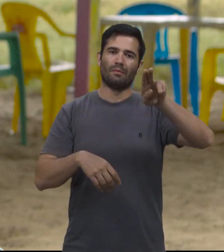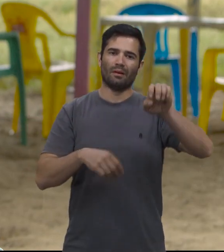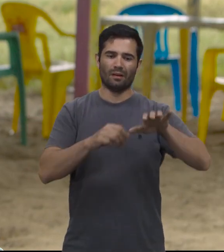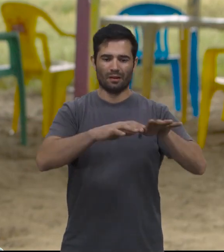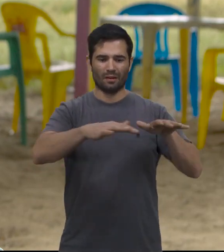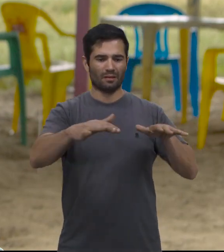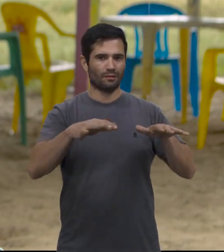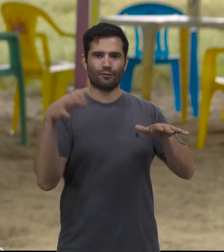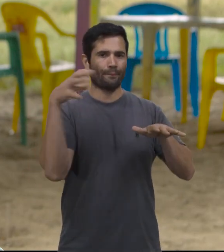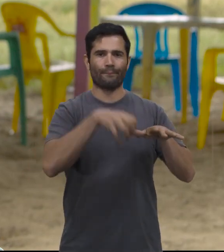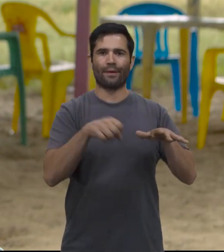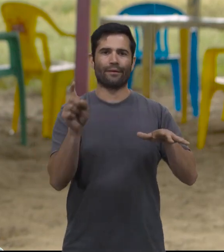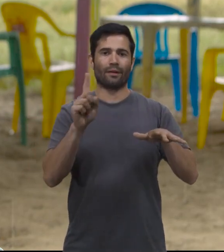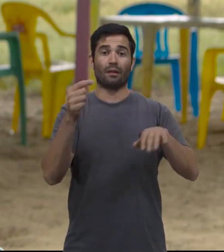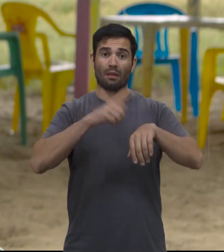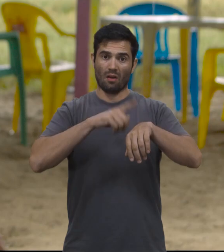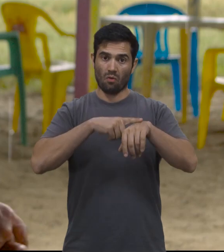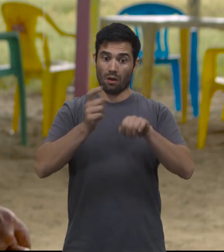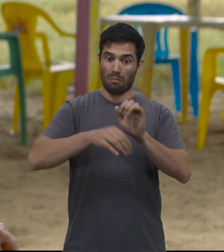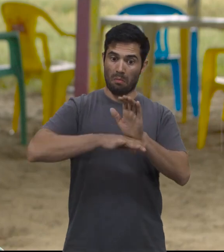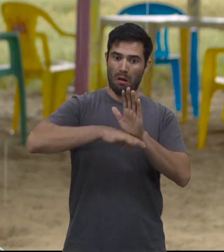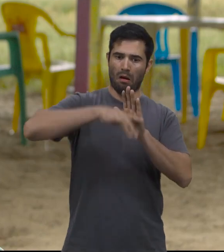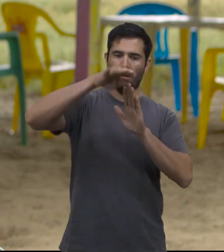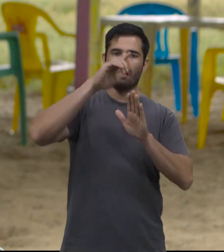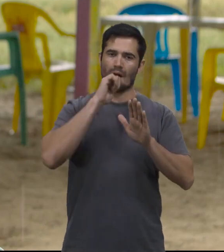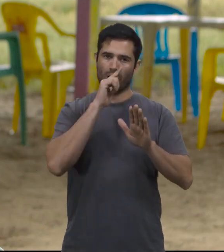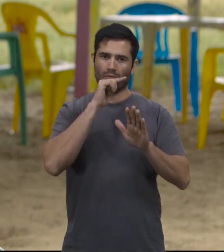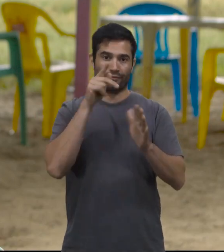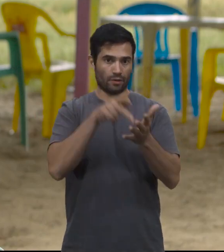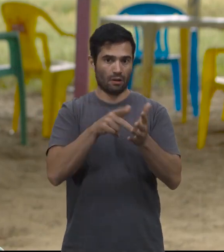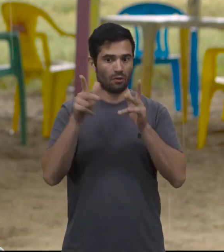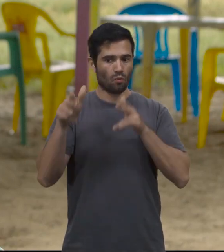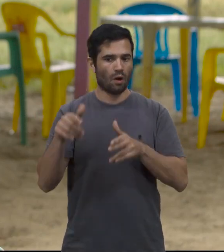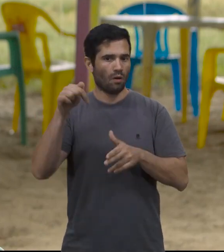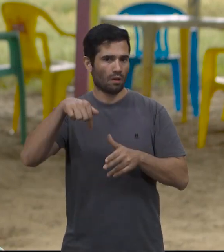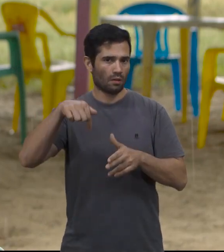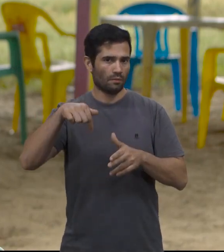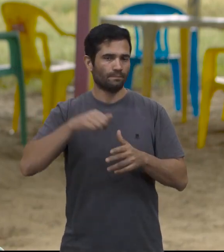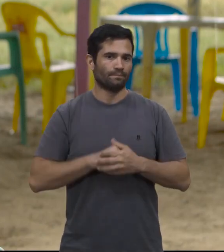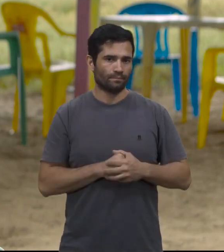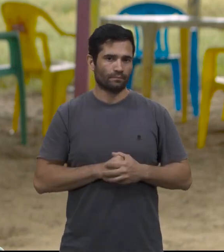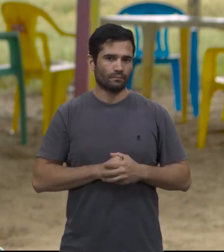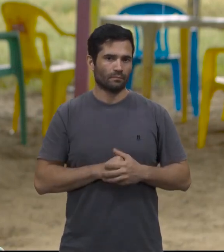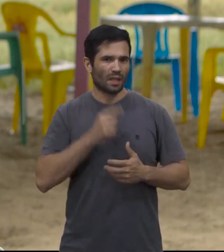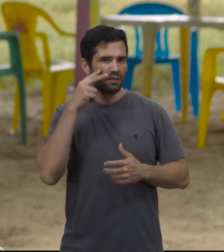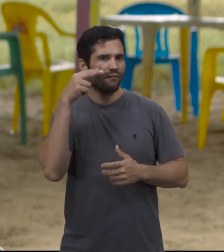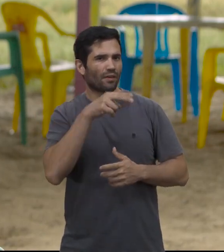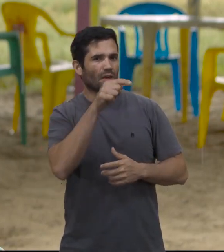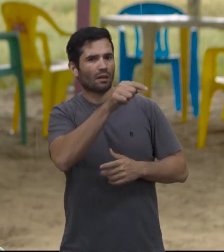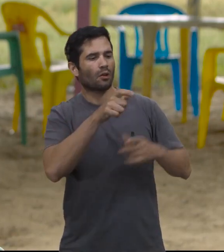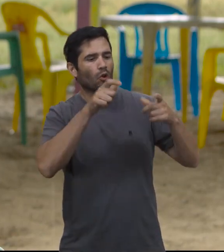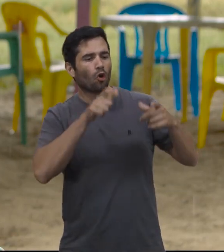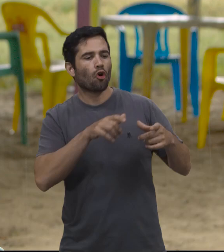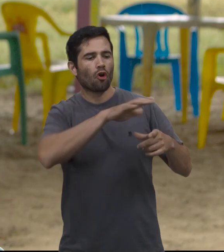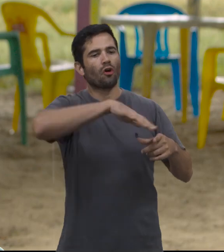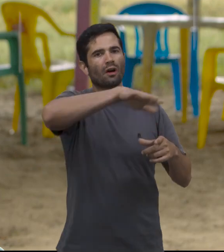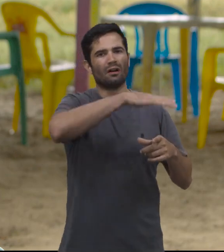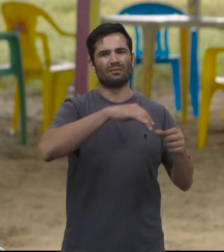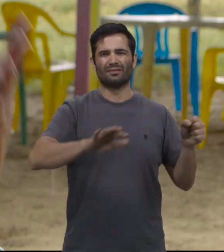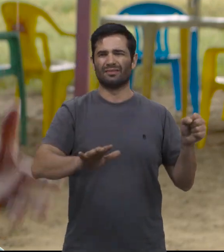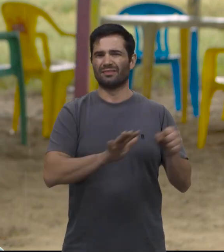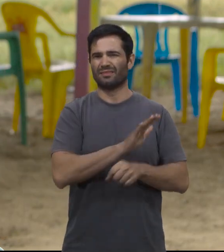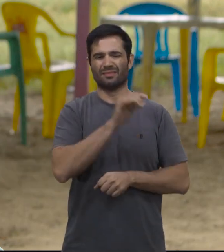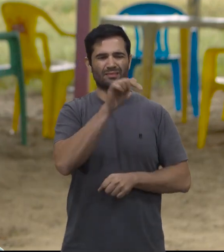recolhe o lixo. Quando a maré é grande, como realmente veio para cá, você passa ali naquele local,